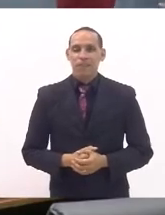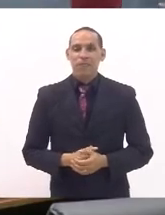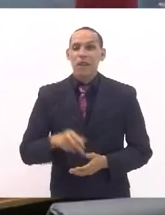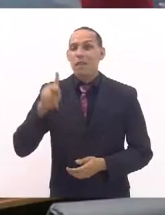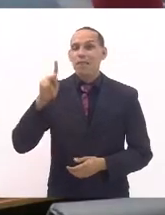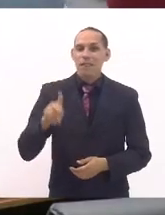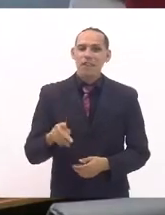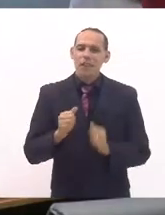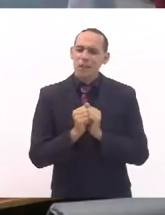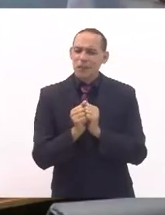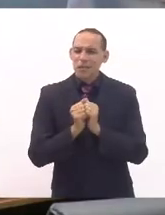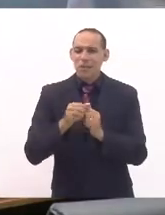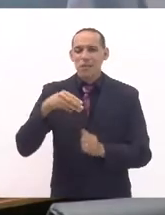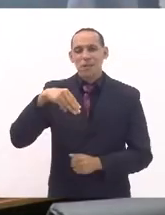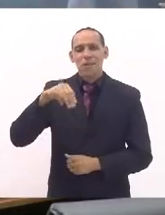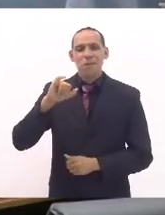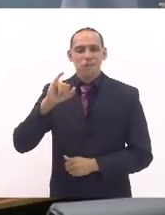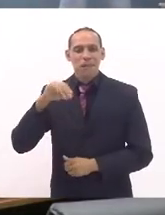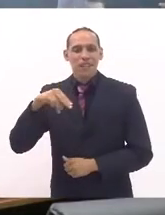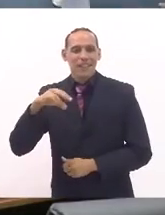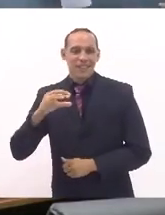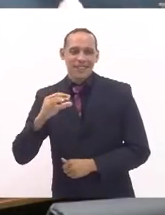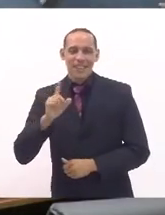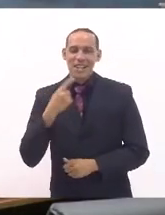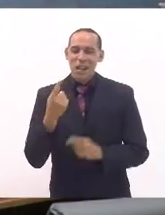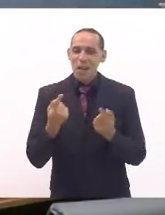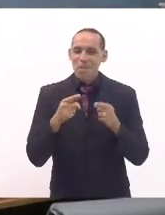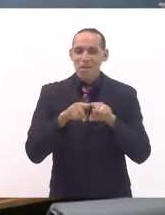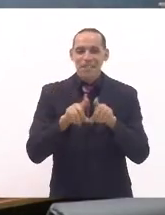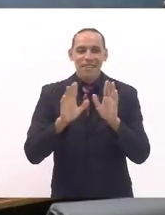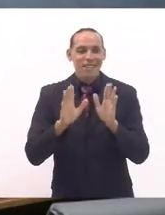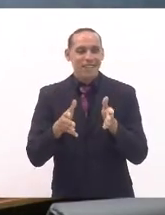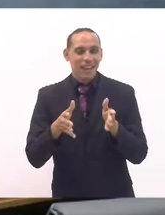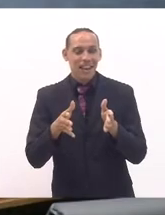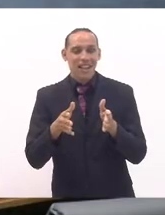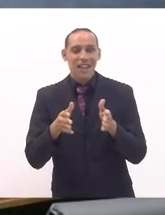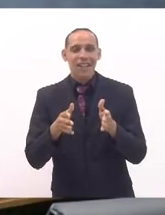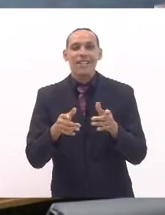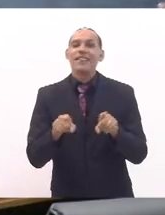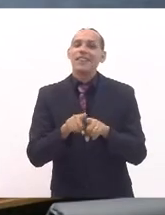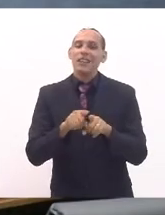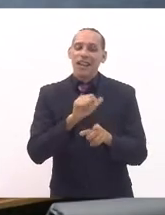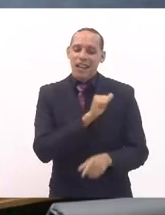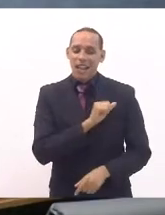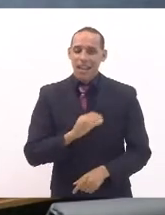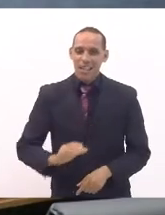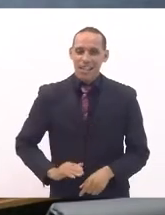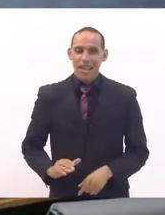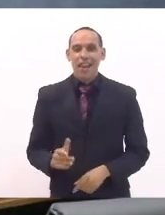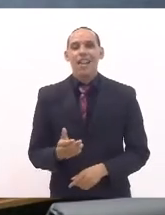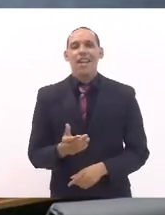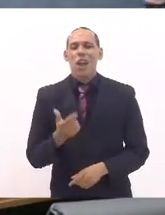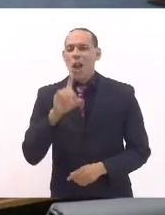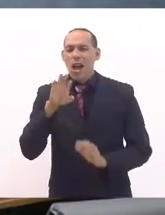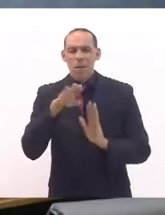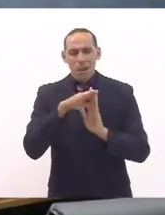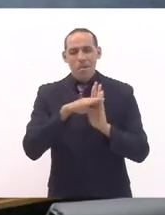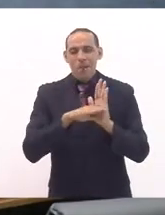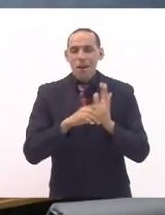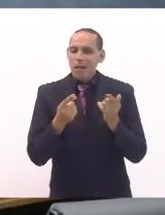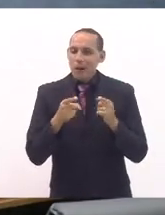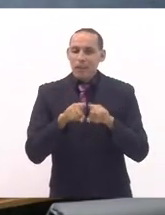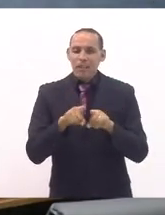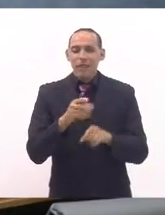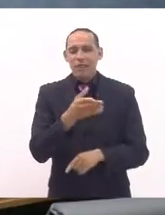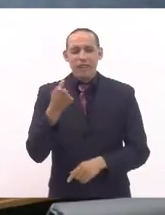Presidente, fico junto aqui com o deputado Carlos Mink, a gente já tem uma parceria junto com o nosso deputado André Ciliano e outras pautas quem